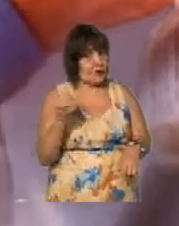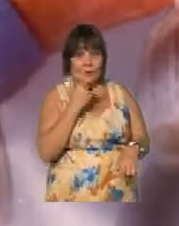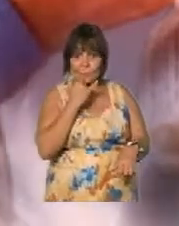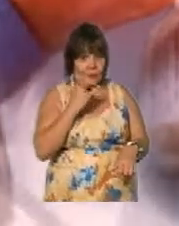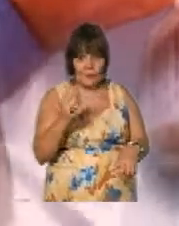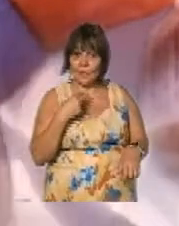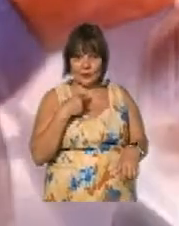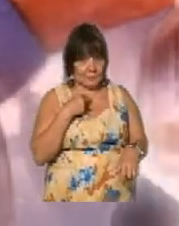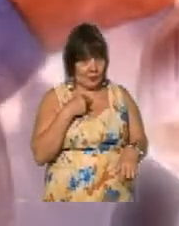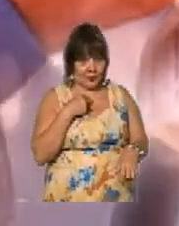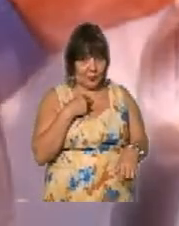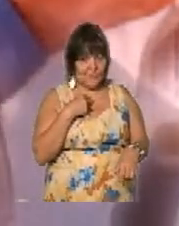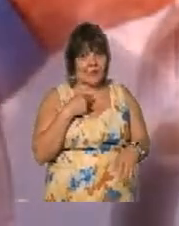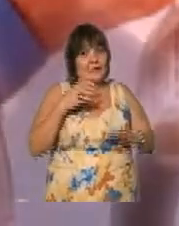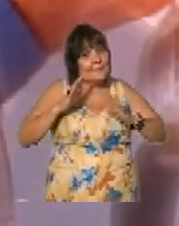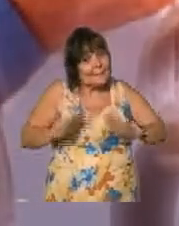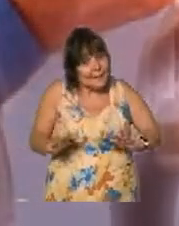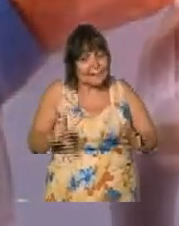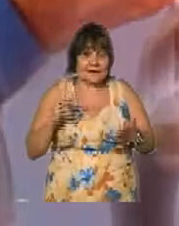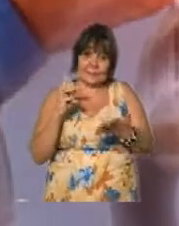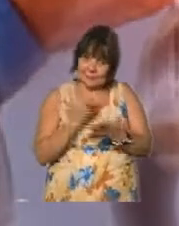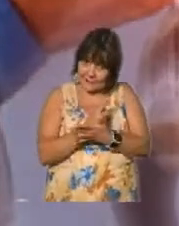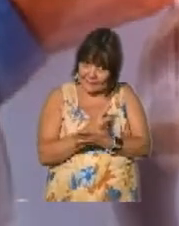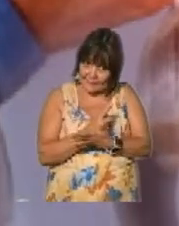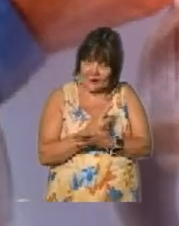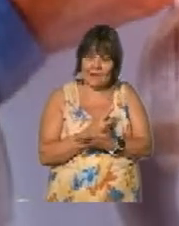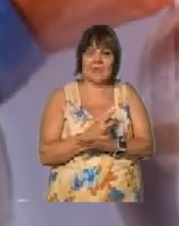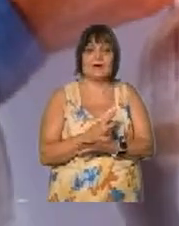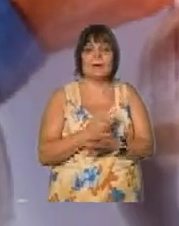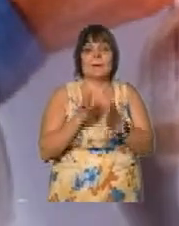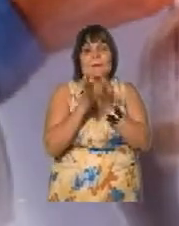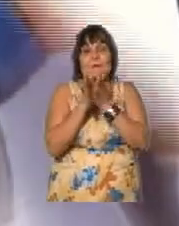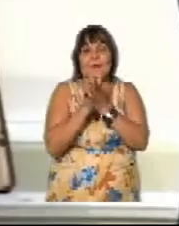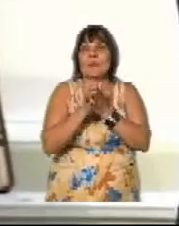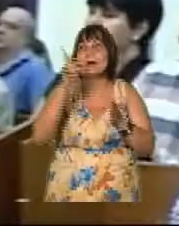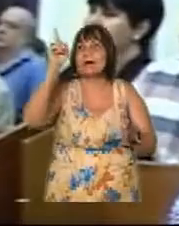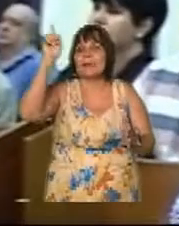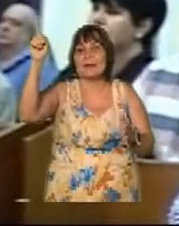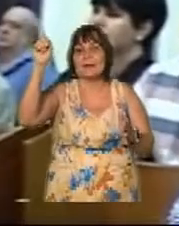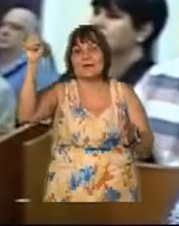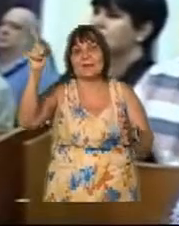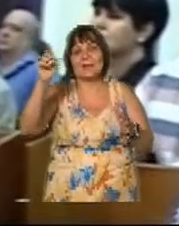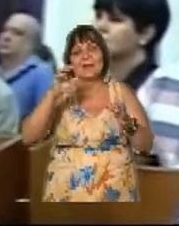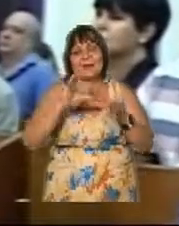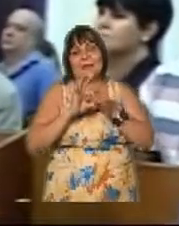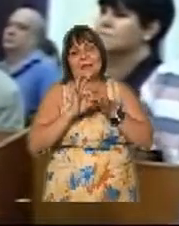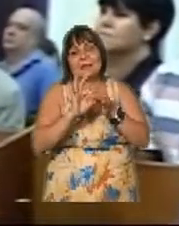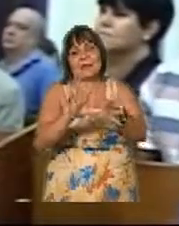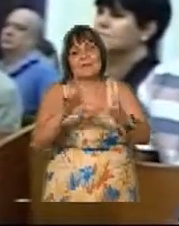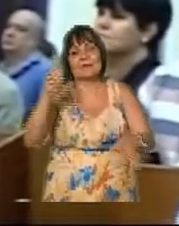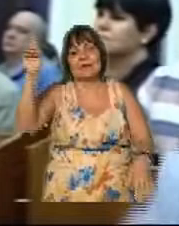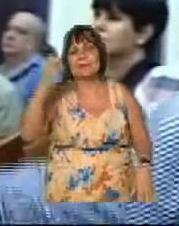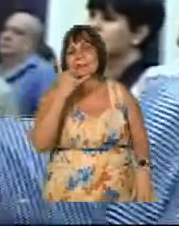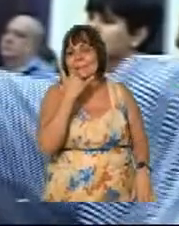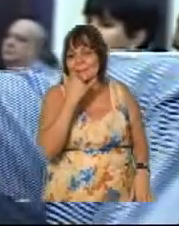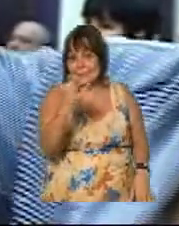Quem é o advogado? Aquele que está ao lado, é aquele que defende. Em todas as batalhas da vida, Deus sempre